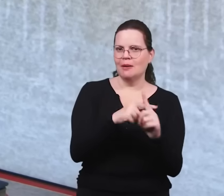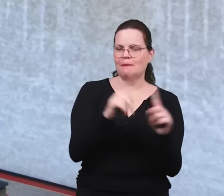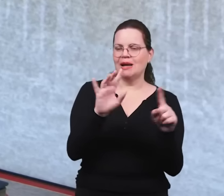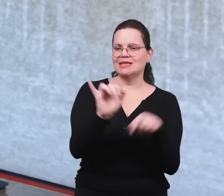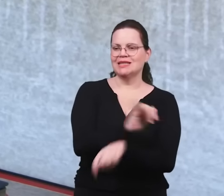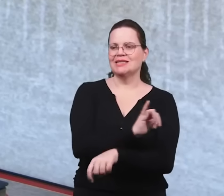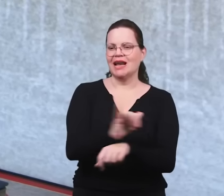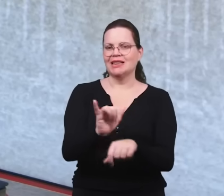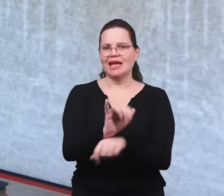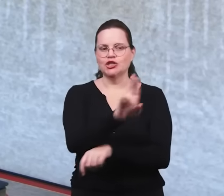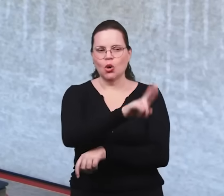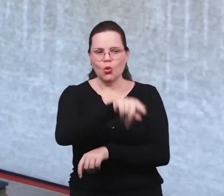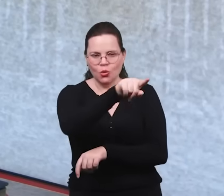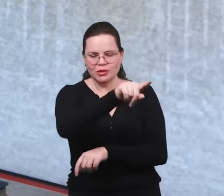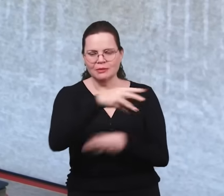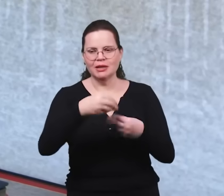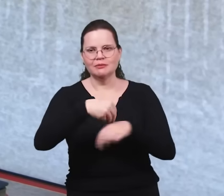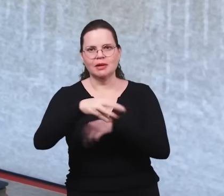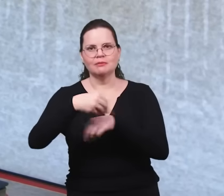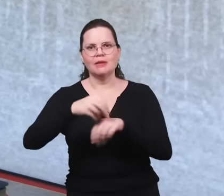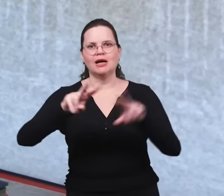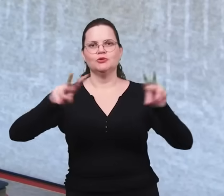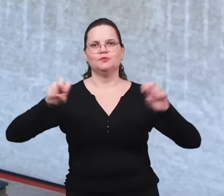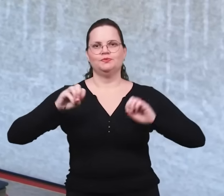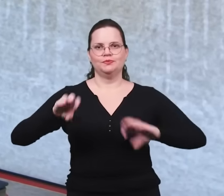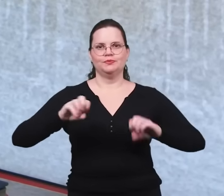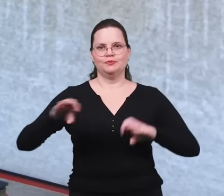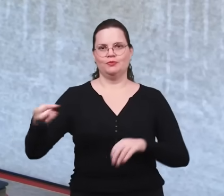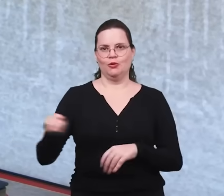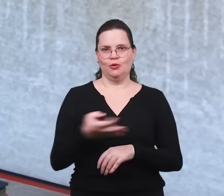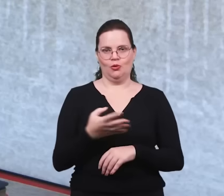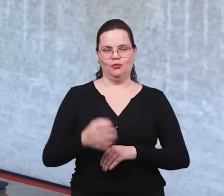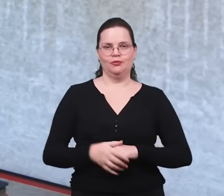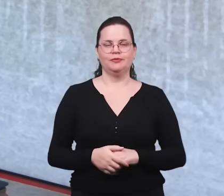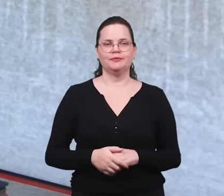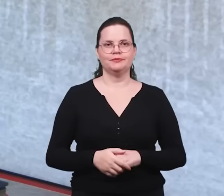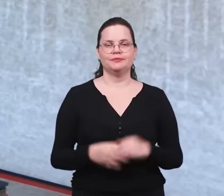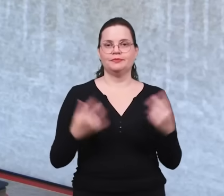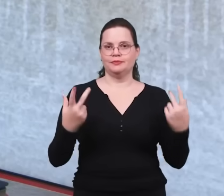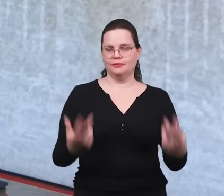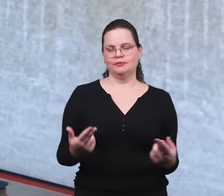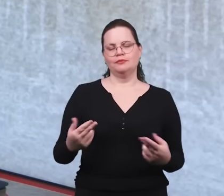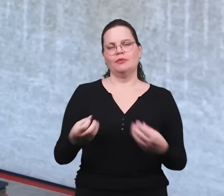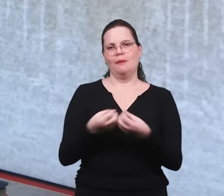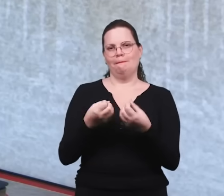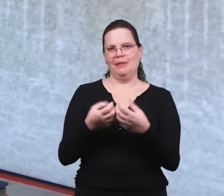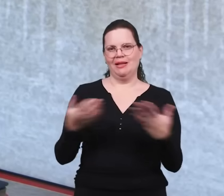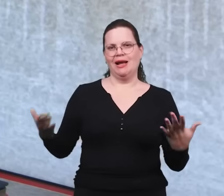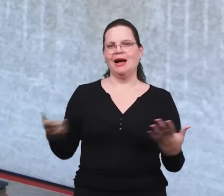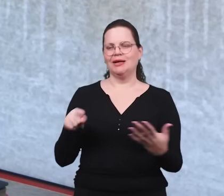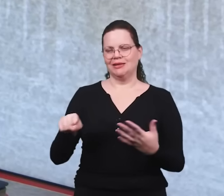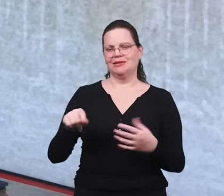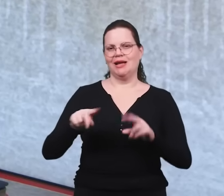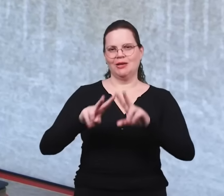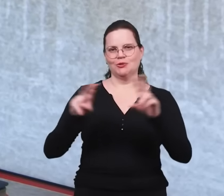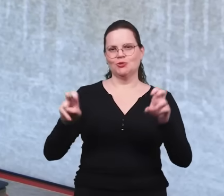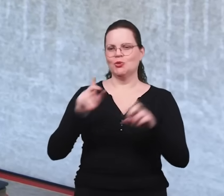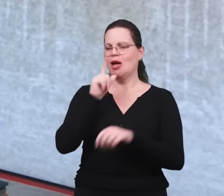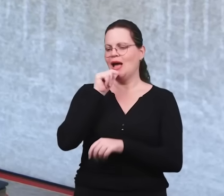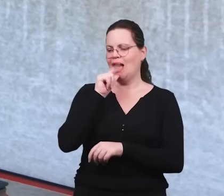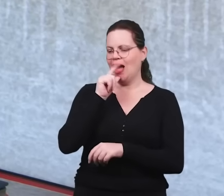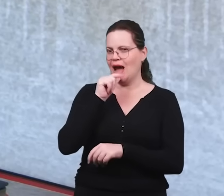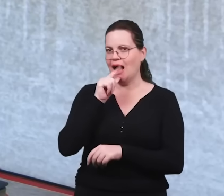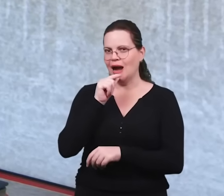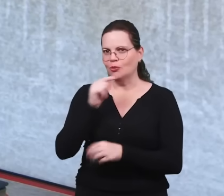às pessoas. Esse milagre, por exemplo, que Jesus Cristo realizou lá em Caná da Galileia, ao